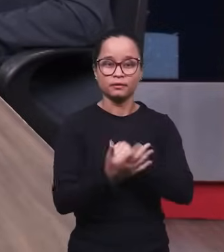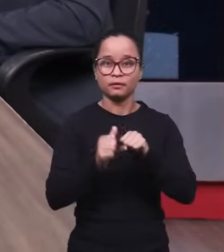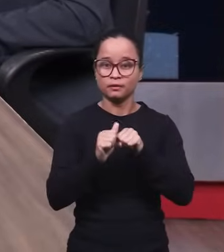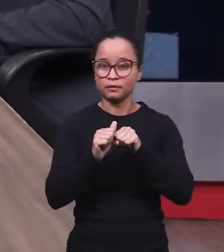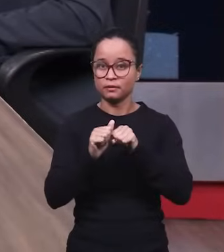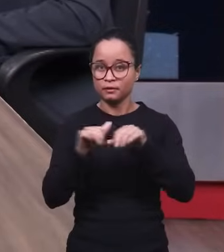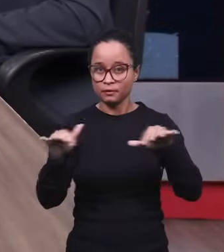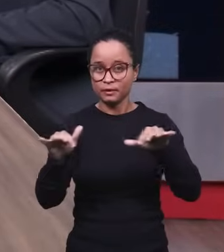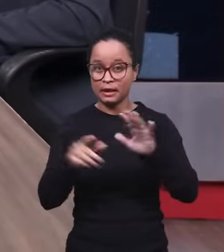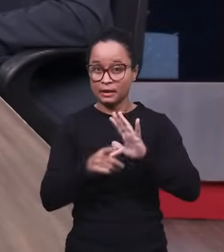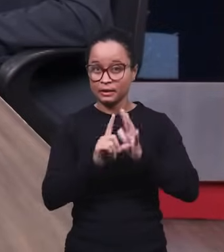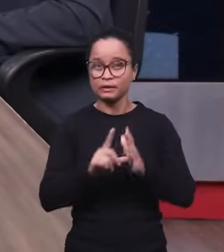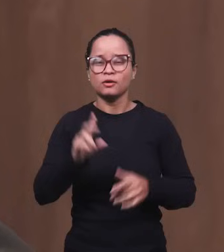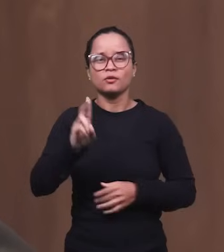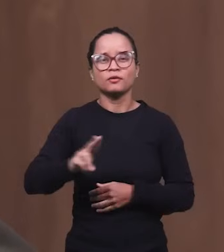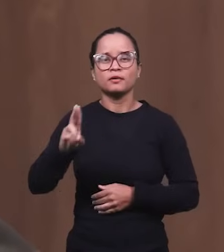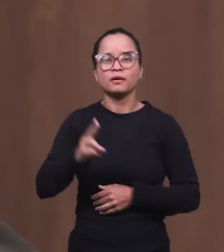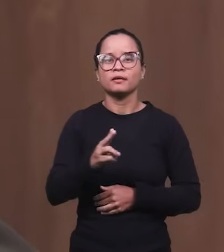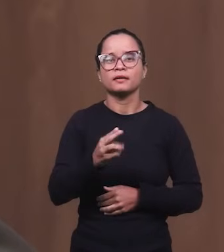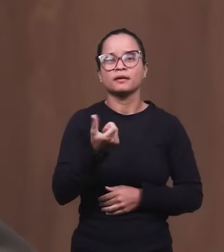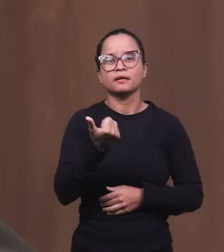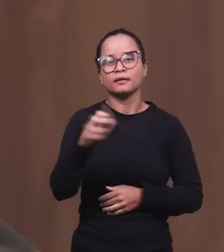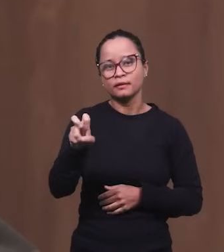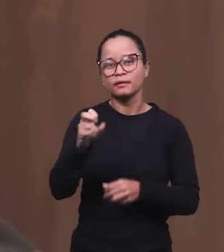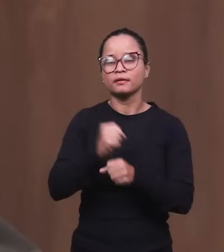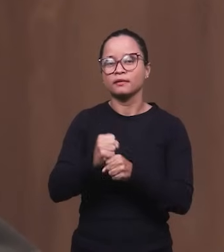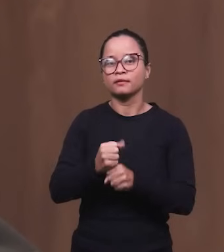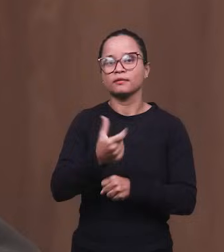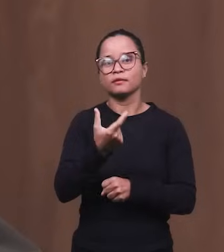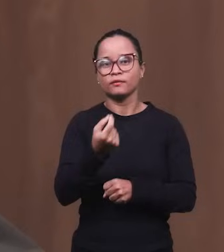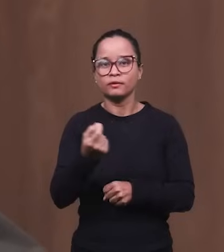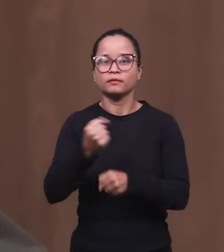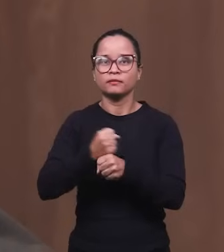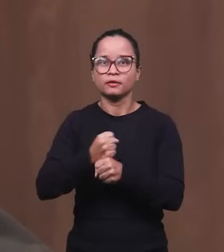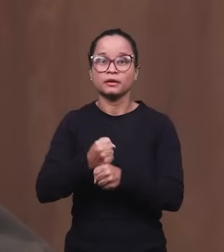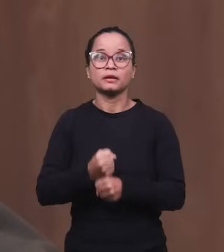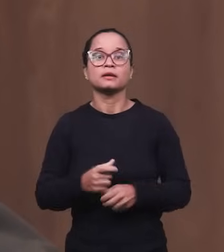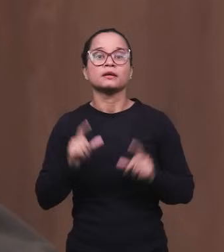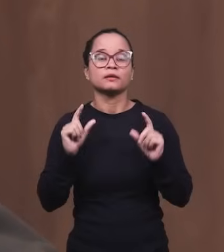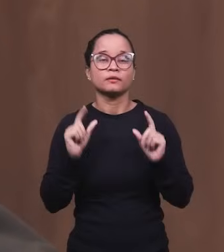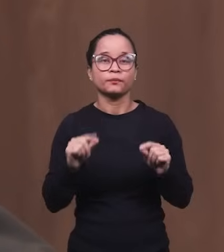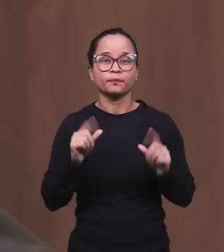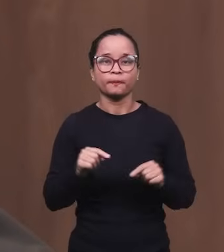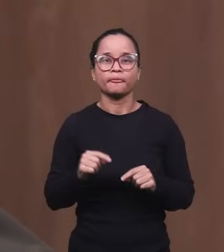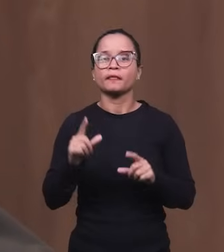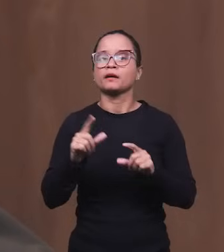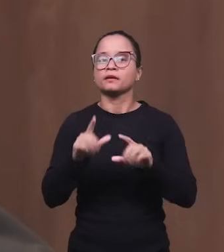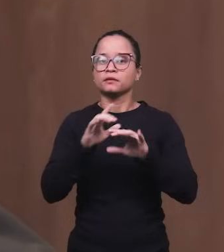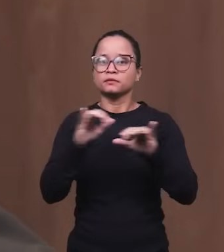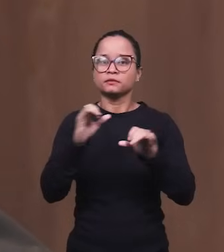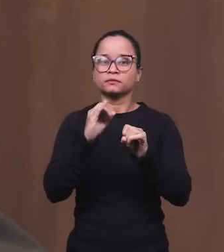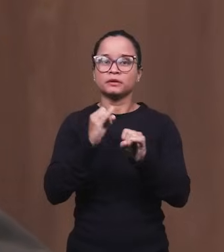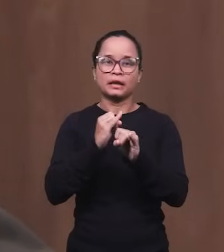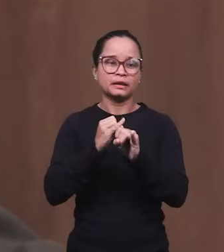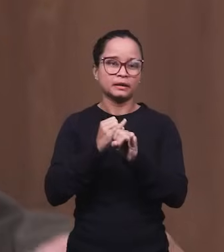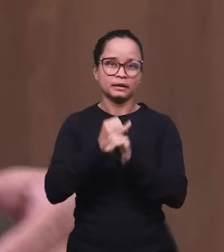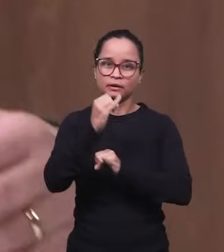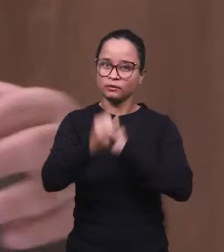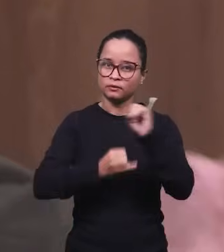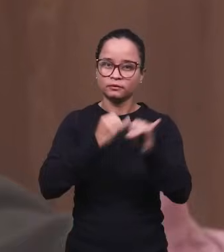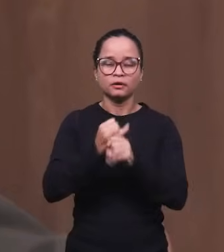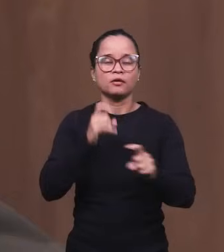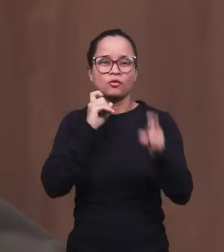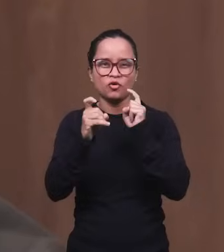da pandemia, usar daqui 15, 20 anos, que são as transmissões online,